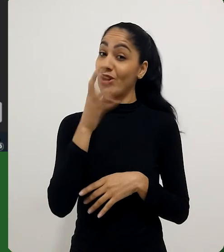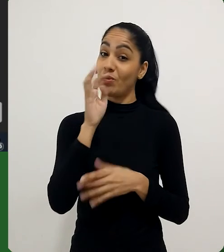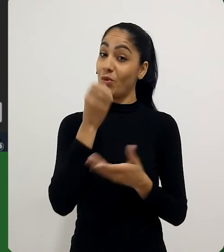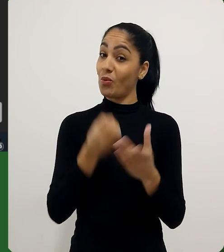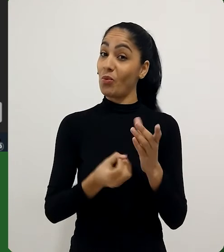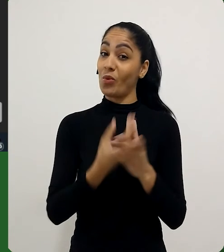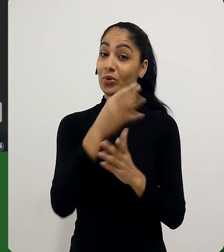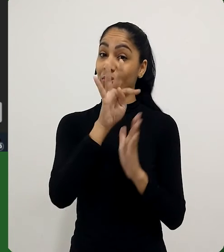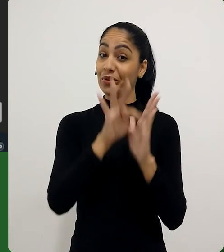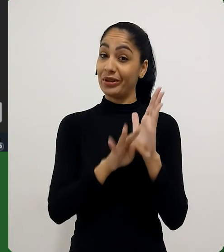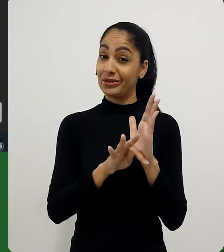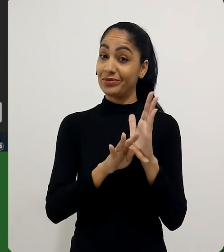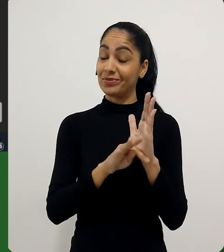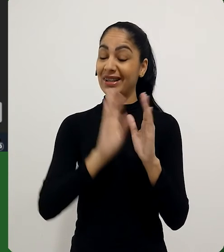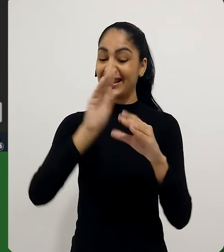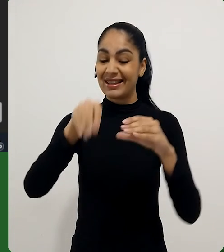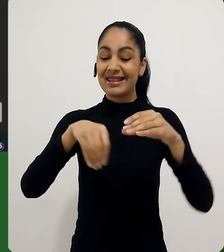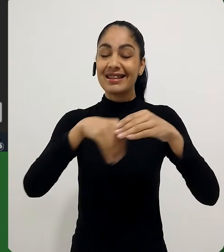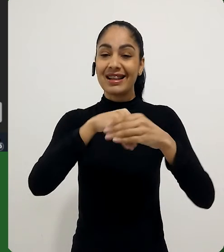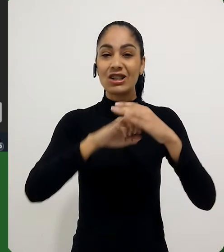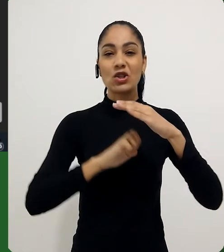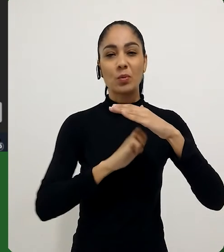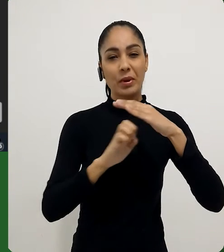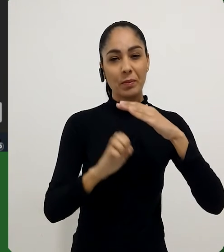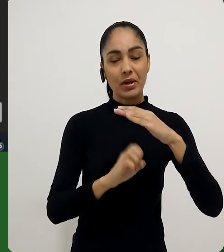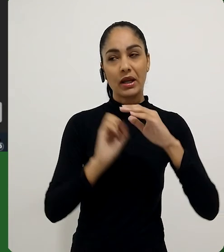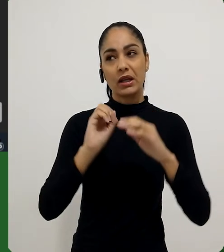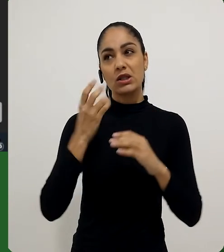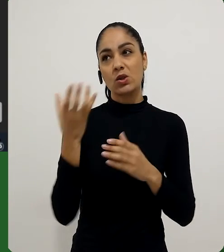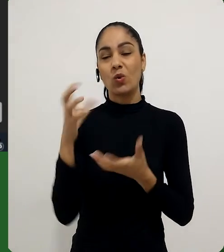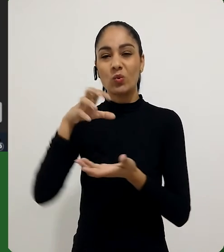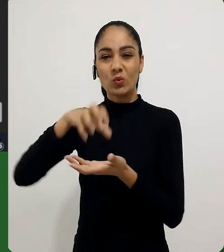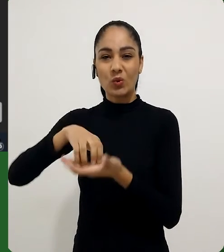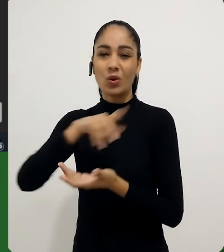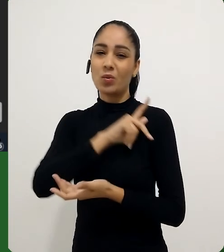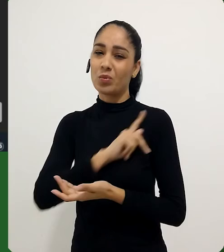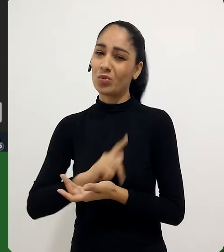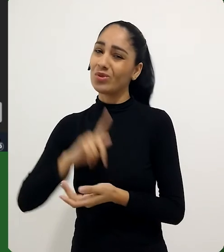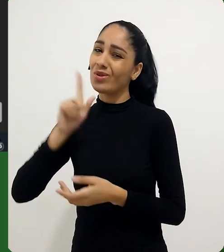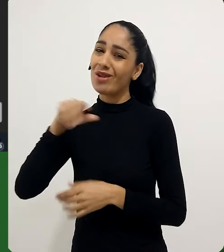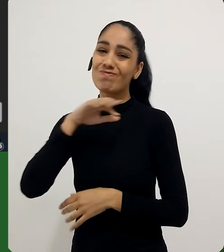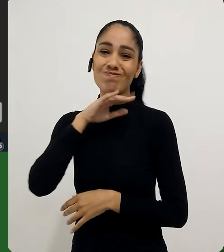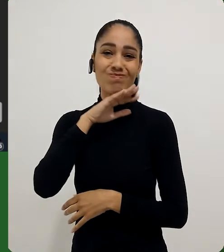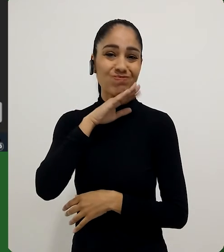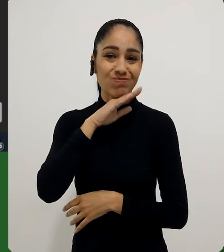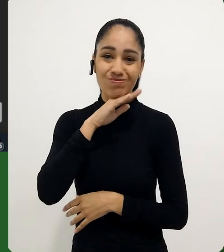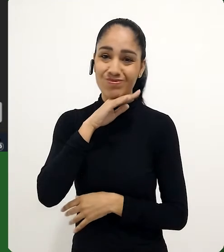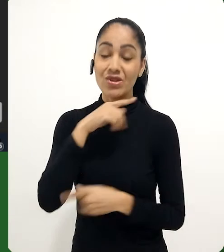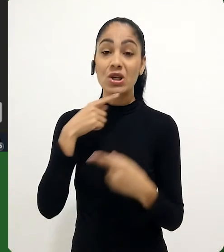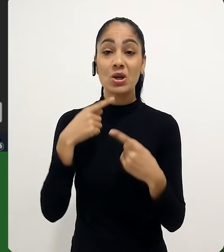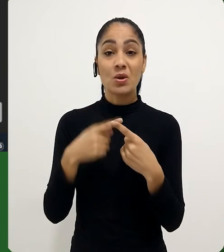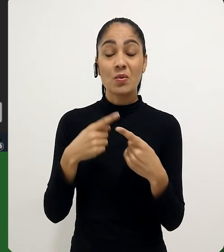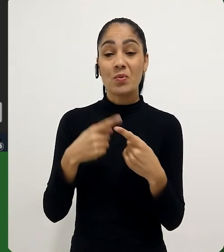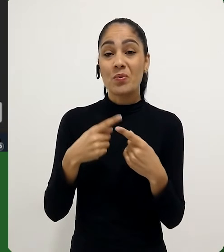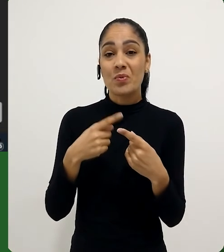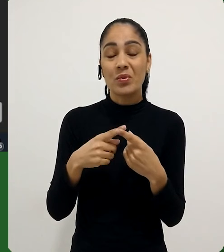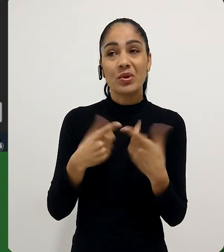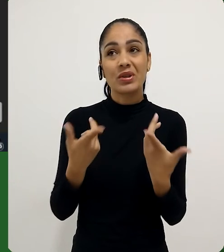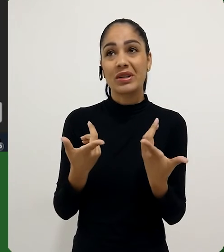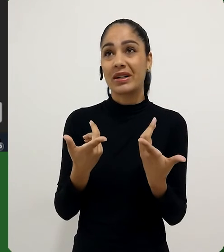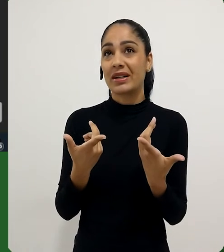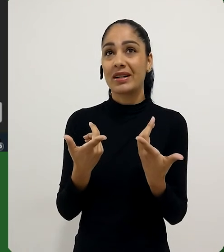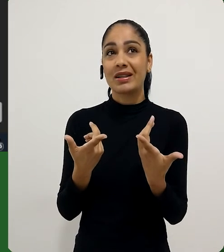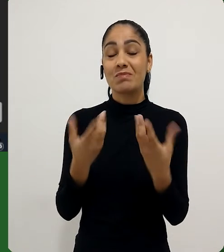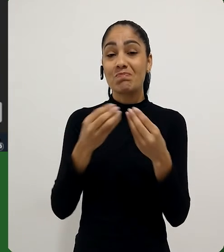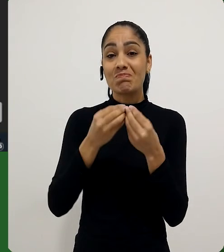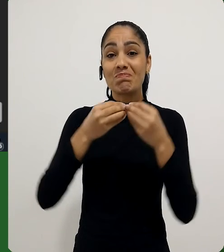você não é um bom produtor de texto, né? E isso dentro de uma empresa, dentro de um órgão público, isso é muito ruim.